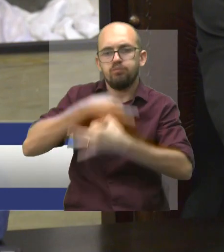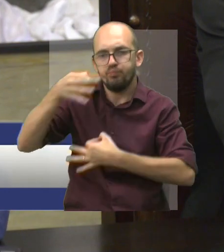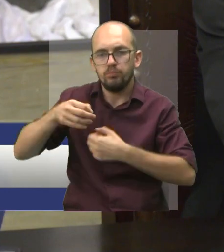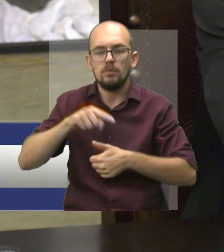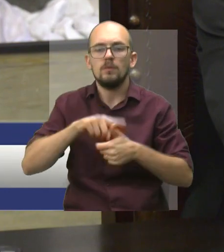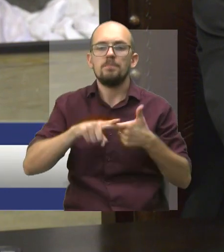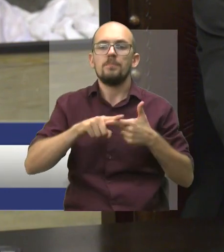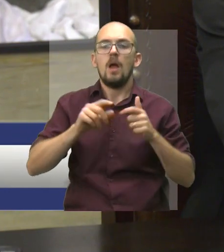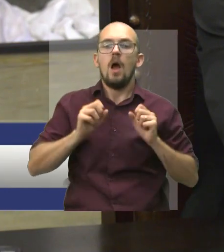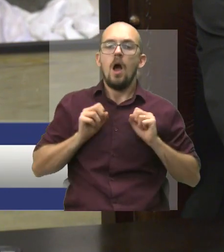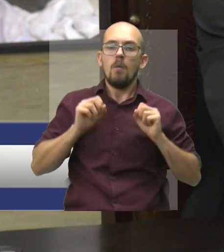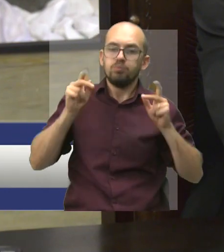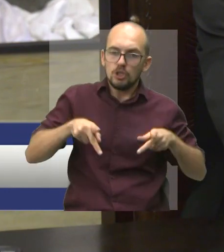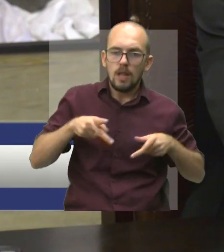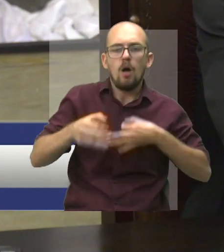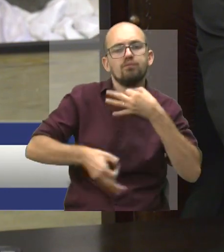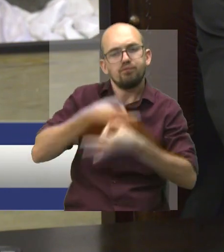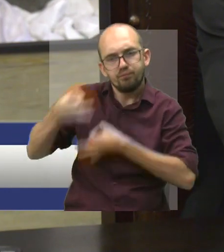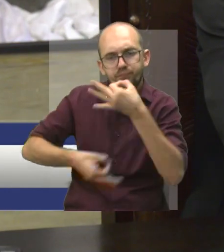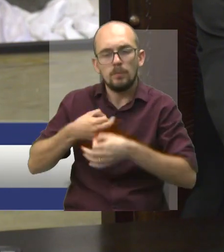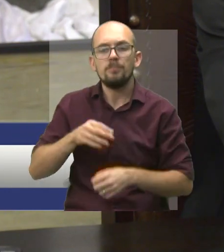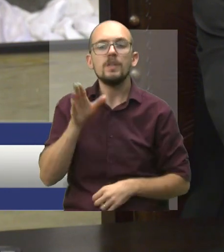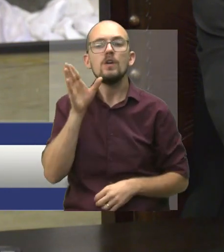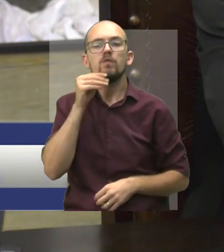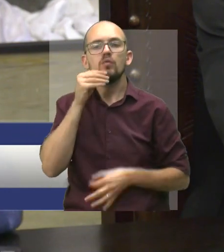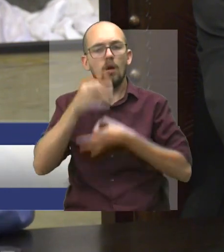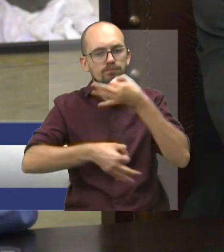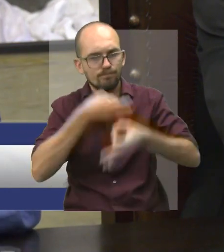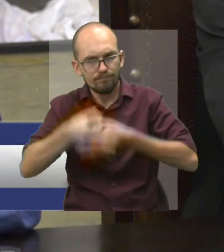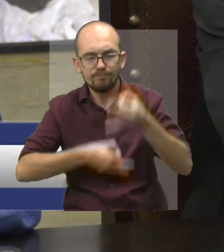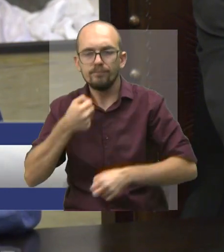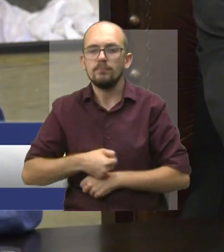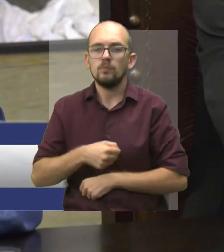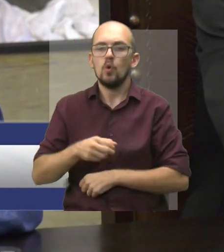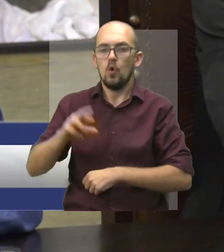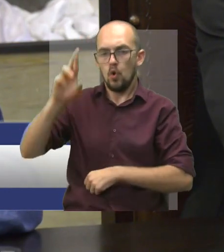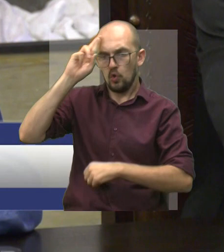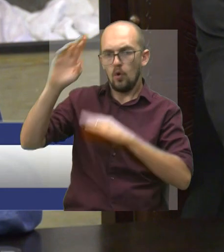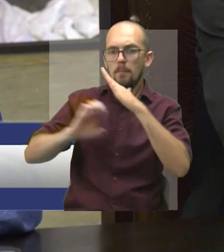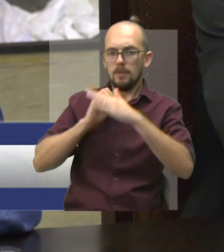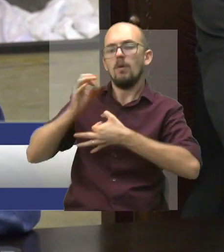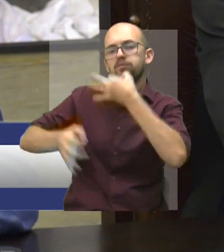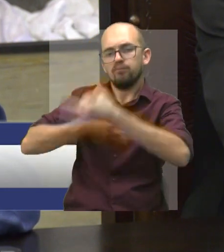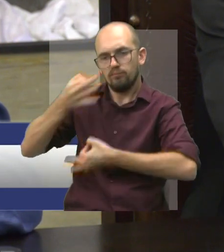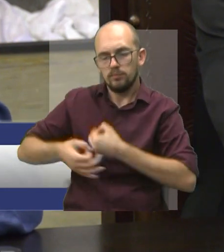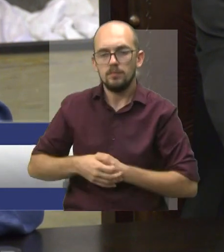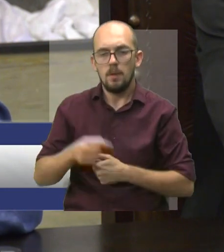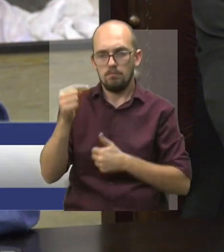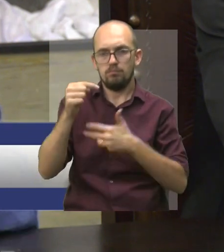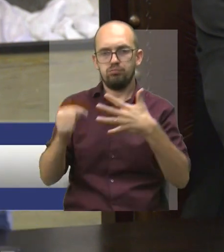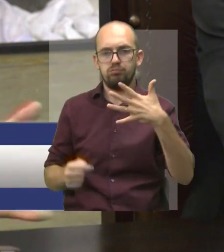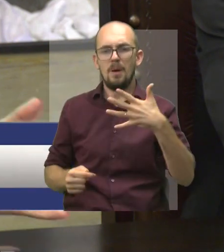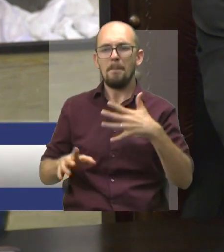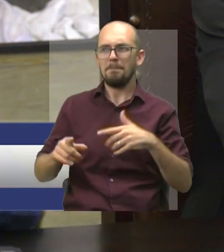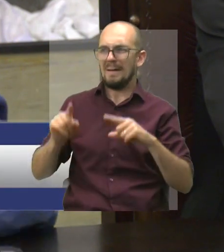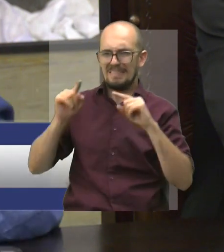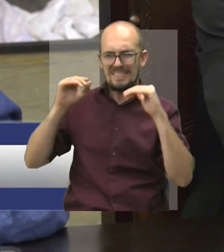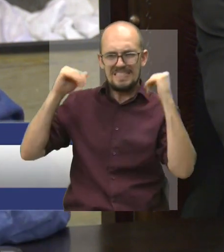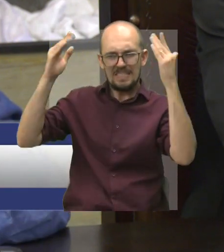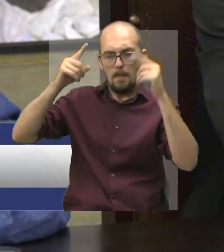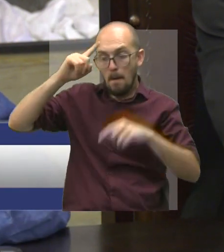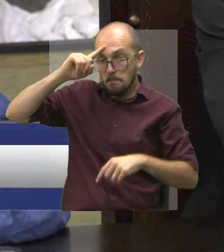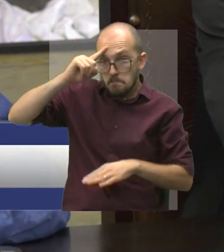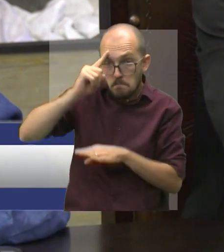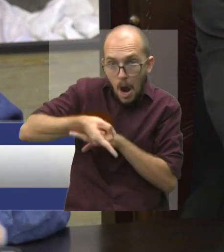aposentado participe, empregado participe e empresário participe. Aí sim, aí nós vamos discutir, mas vindo de cima para baixo do jeito que está, não